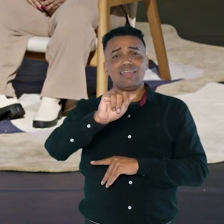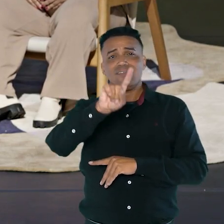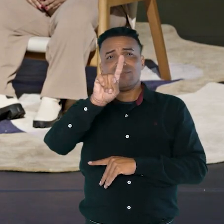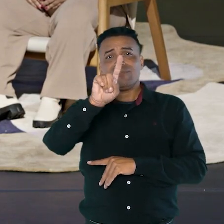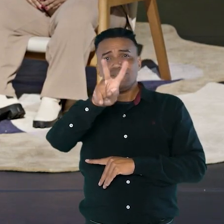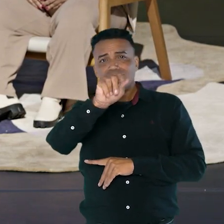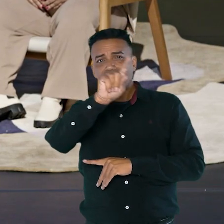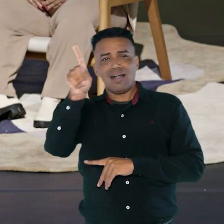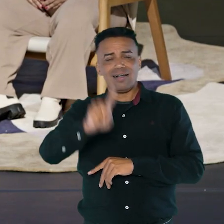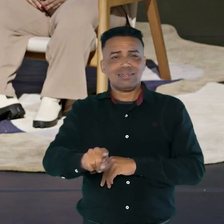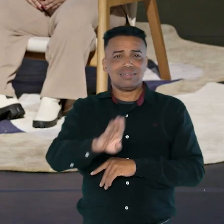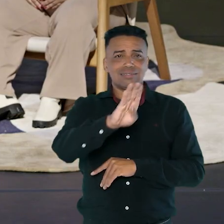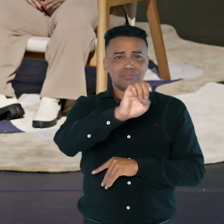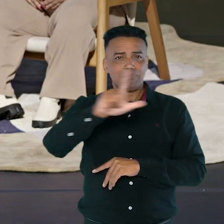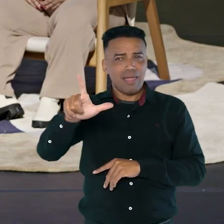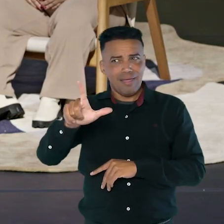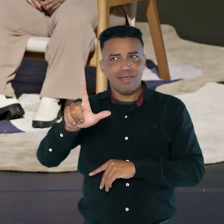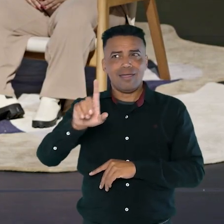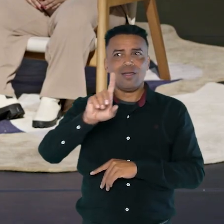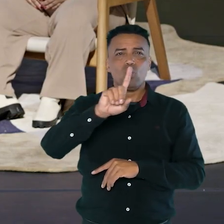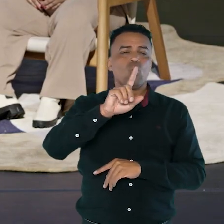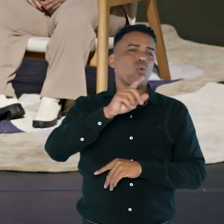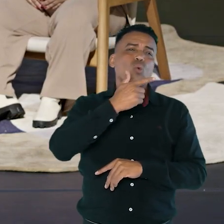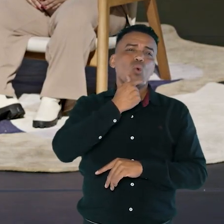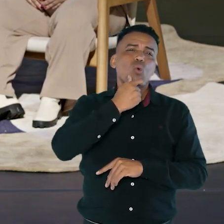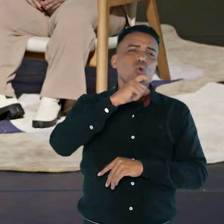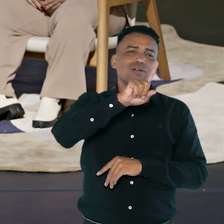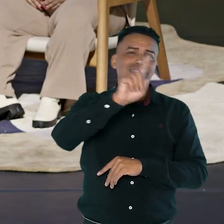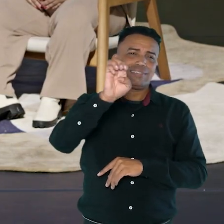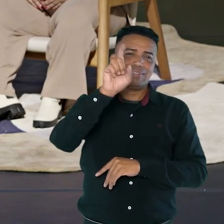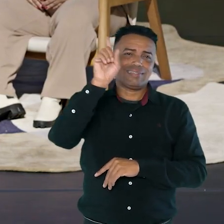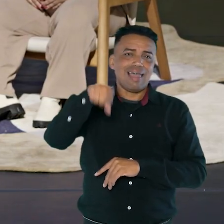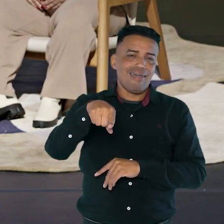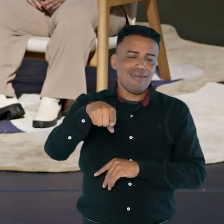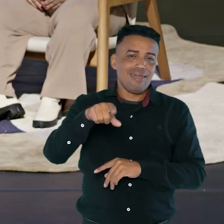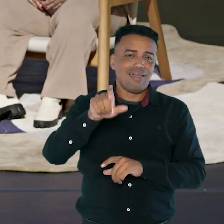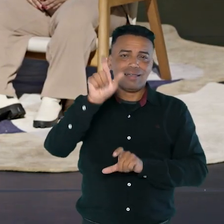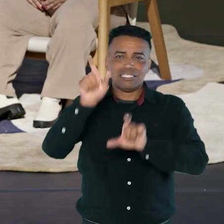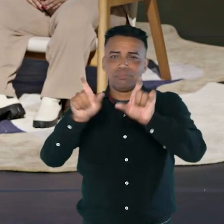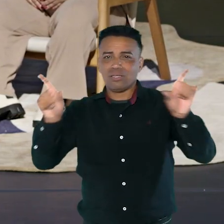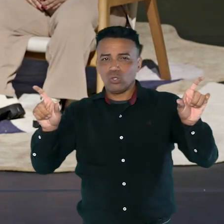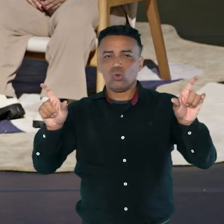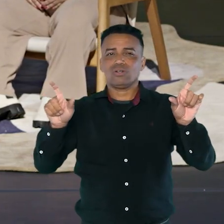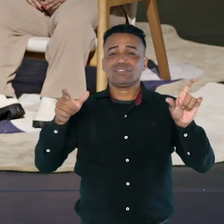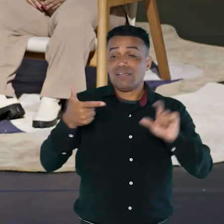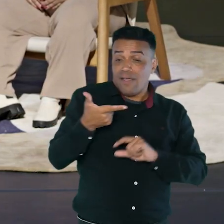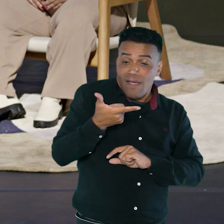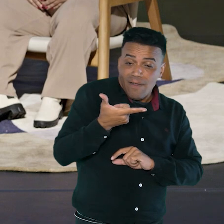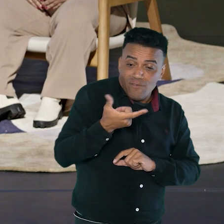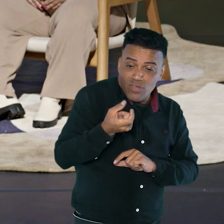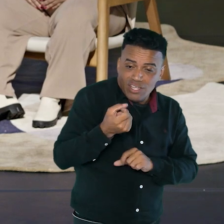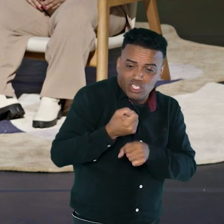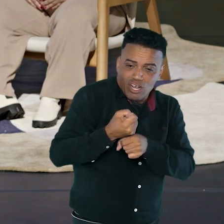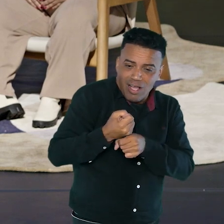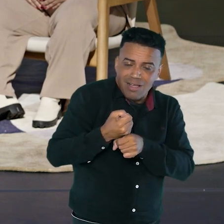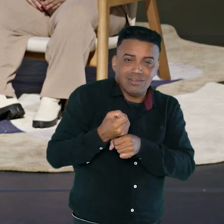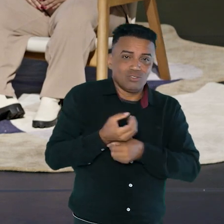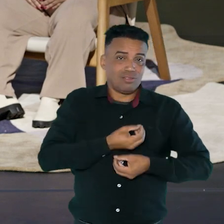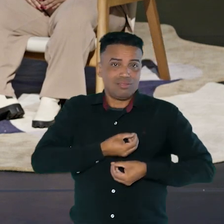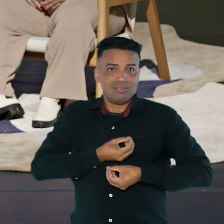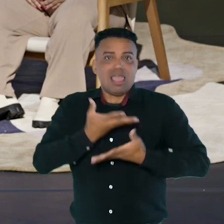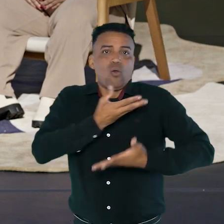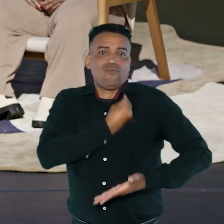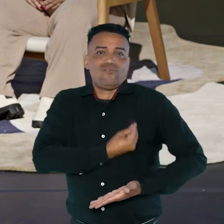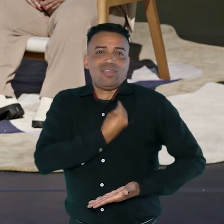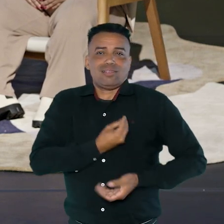Bel, Zé Batidão. Essas pessoas, durante 20 anos, deram tudo de si